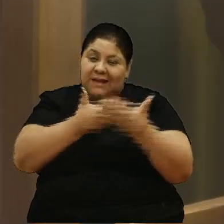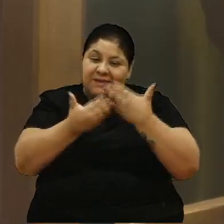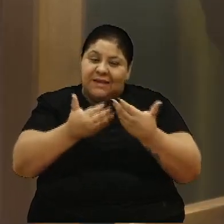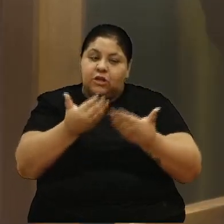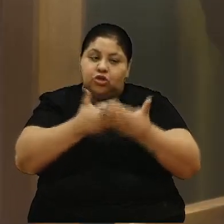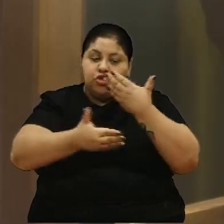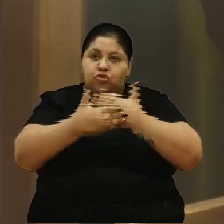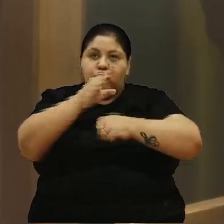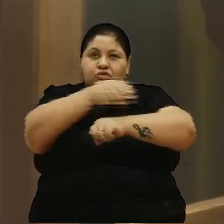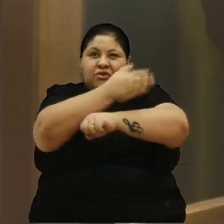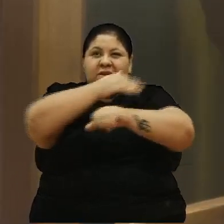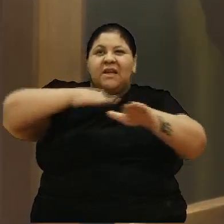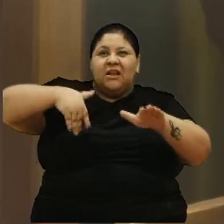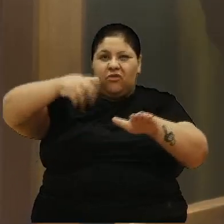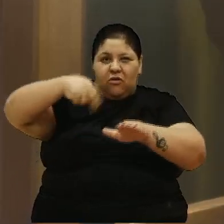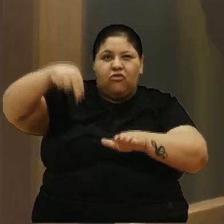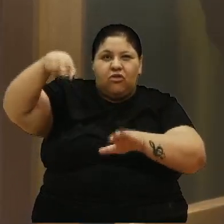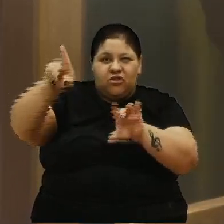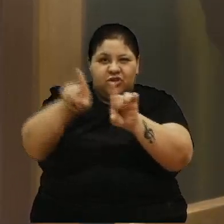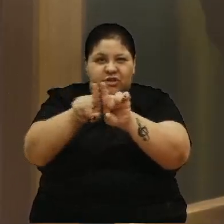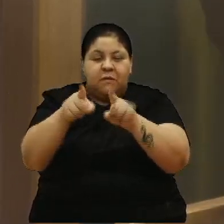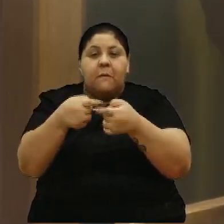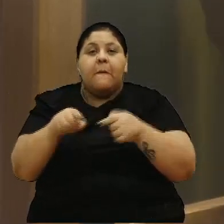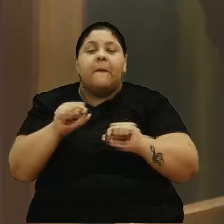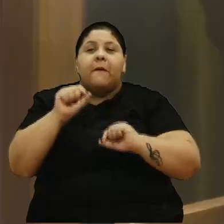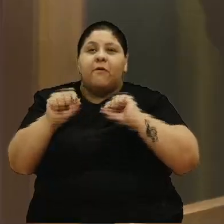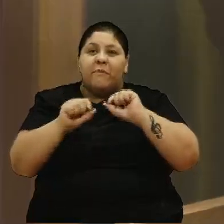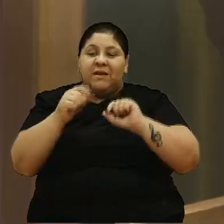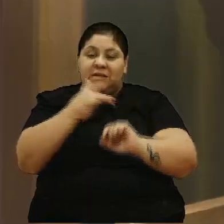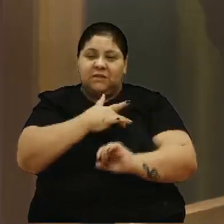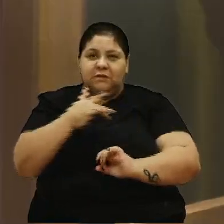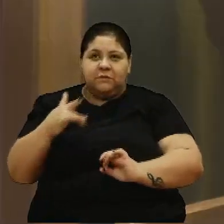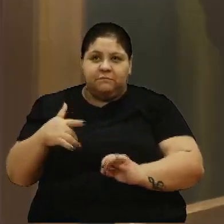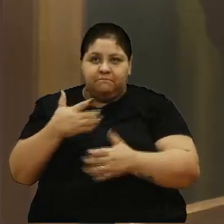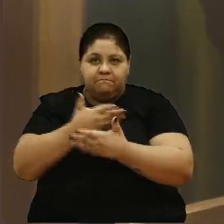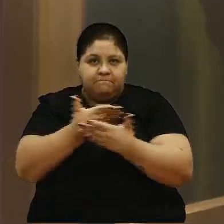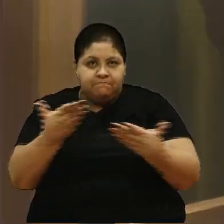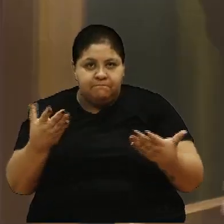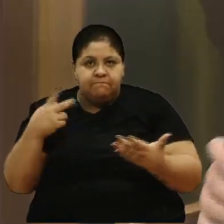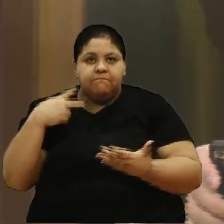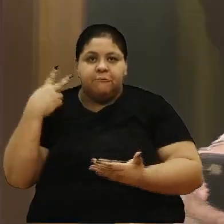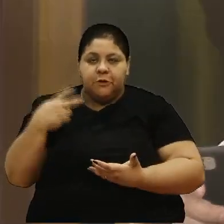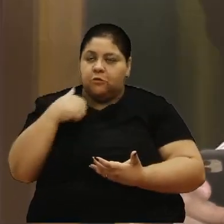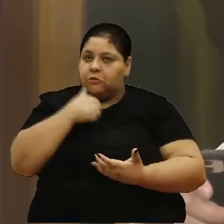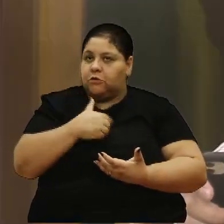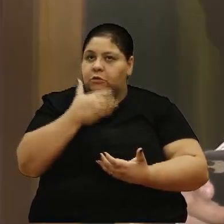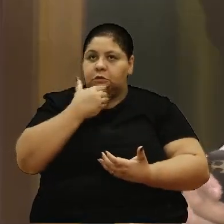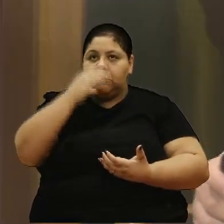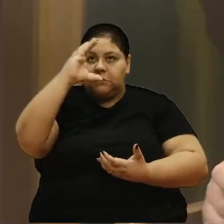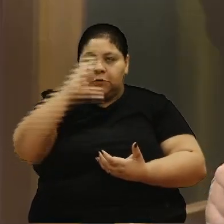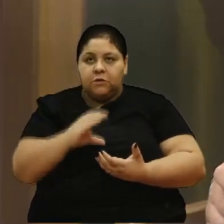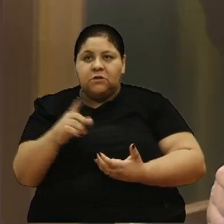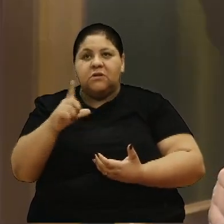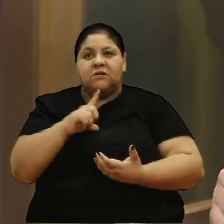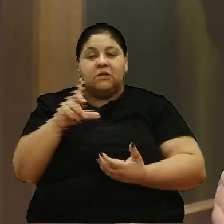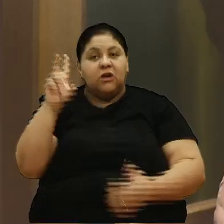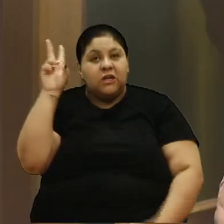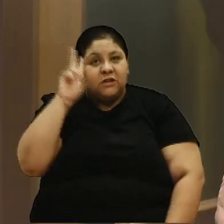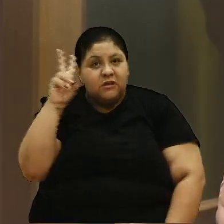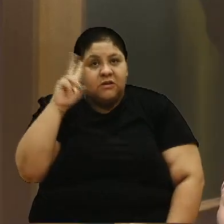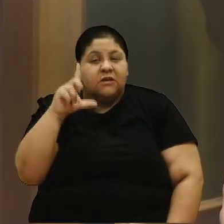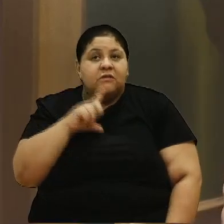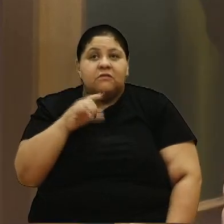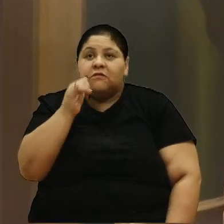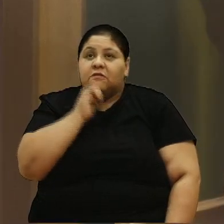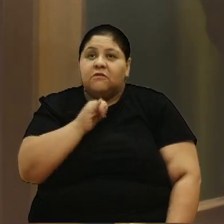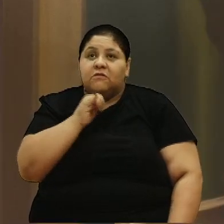e Litoral Norte, inclusive, né? Mas, o que diz respeito à saúde, prezados caxienses e vereadores que estão aqui ainda, nós temos que lembrar que nós temos, por